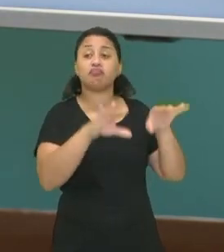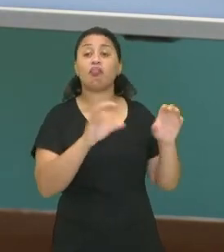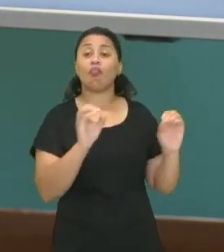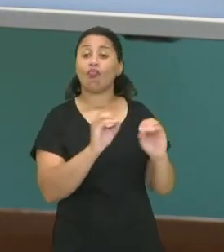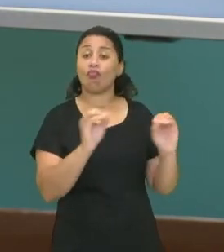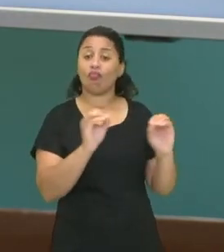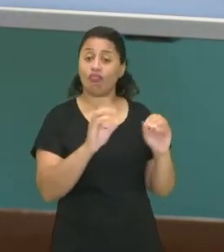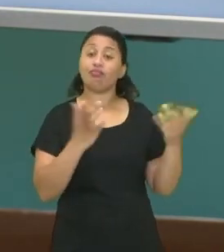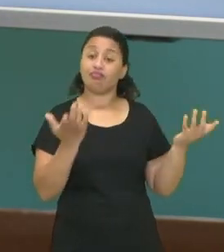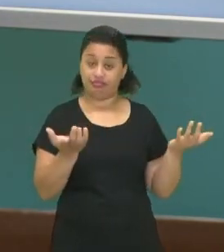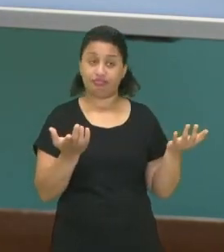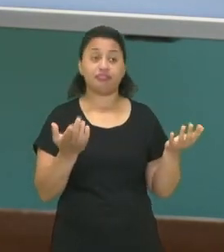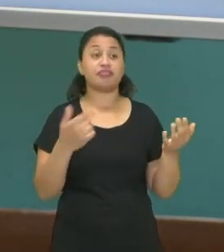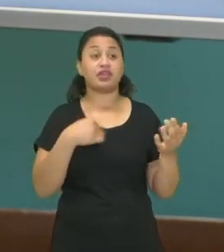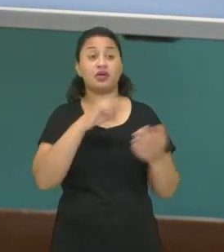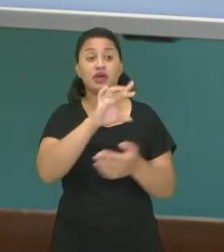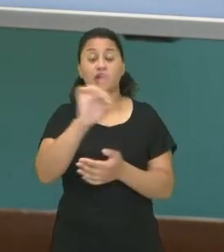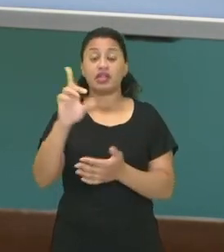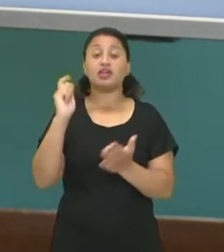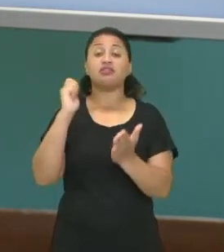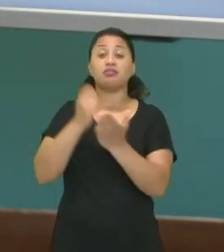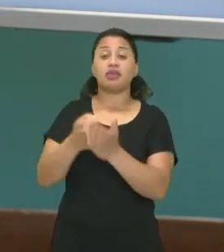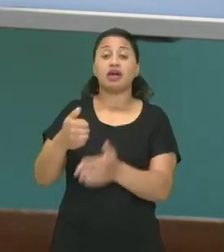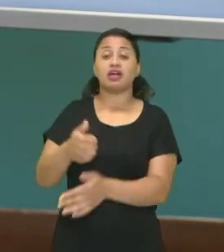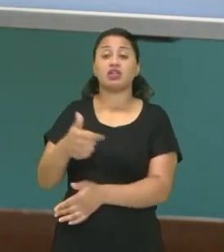resto zero. Então, cada um vai pagar o quê?